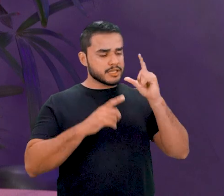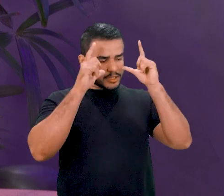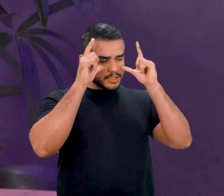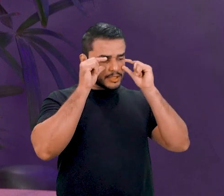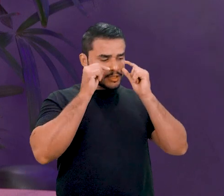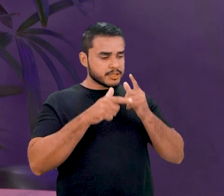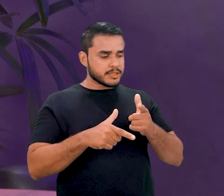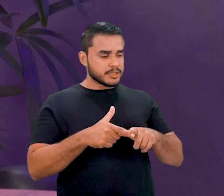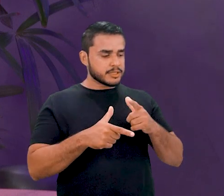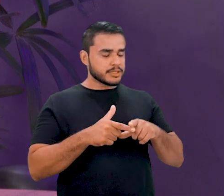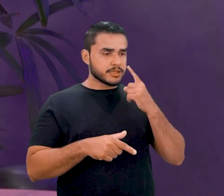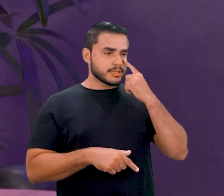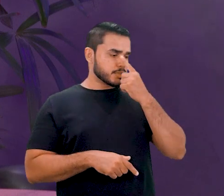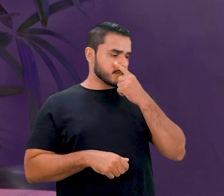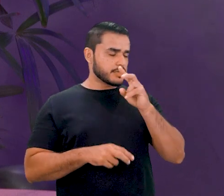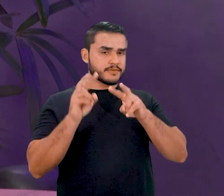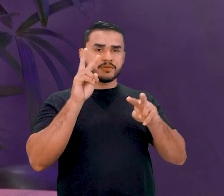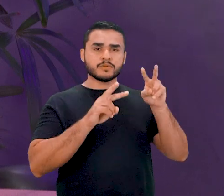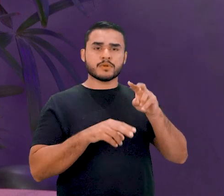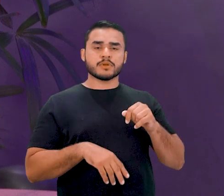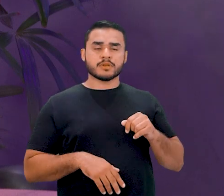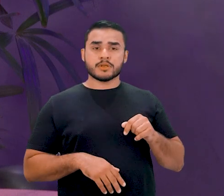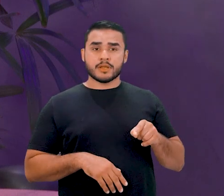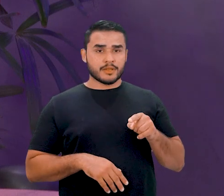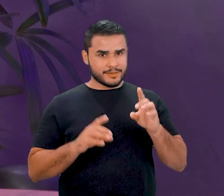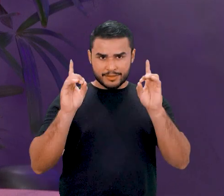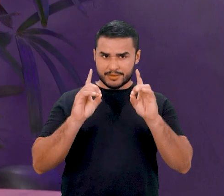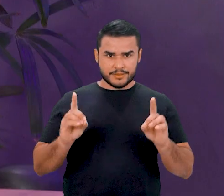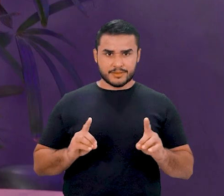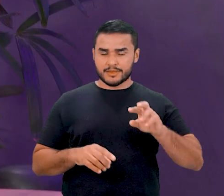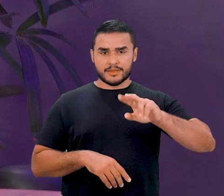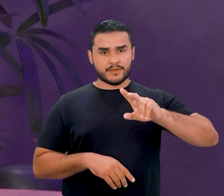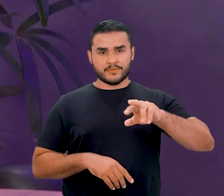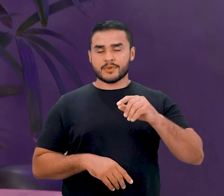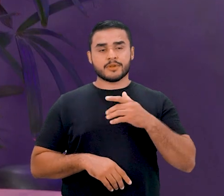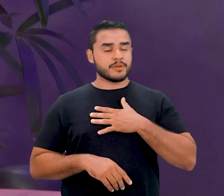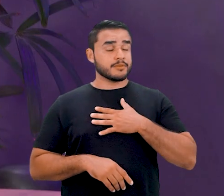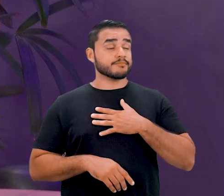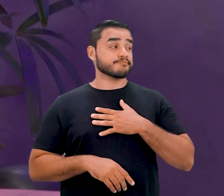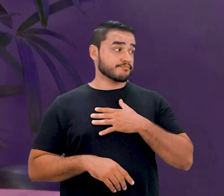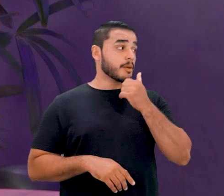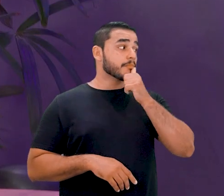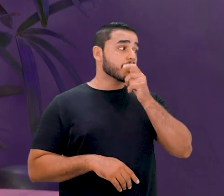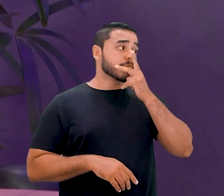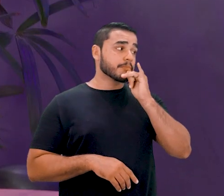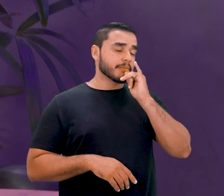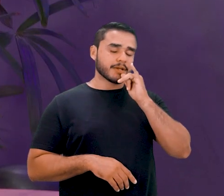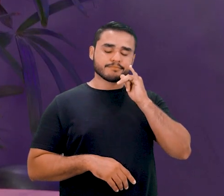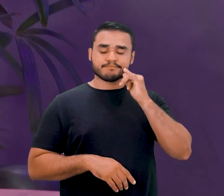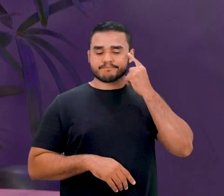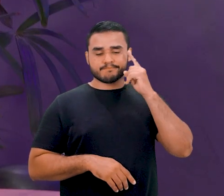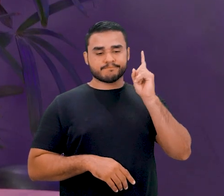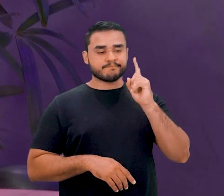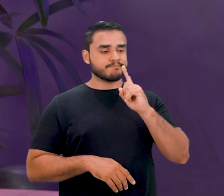coisa, problema na visão. Problema na Mas a visãozinha. minha filha não era uma pessoa com deficiência. É. Né? Não era assim que os meus pais foram ensinados a